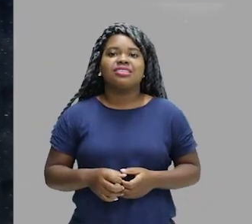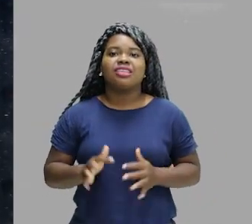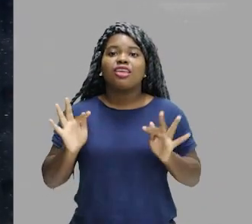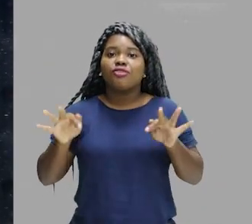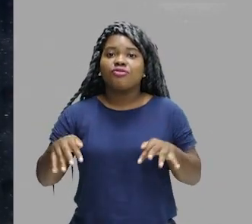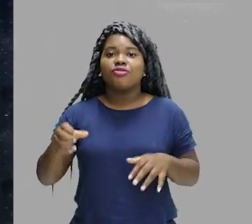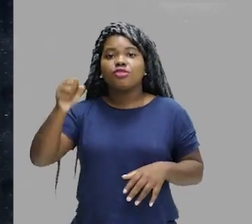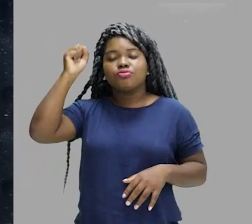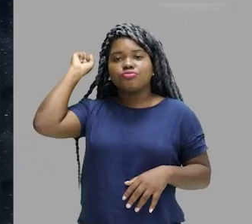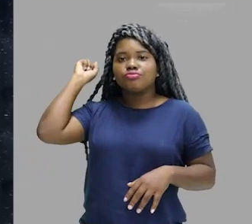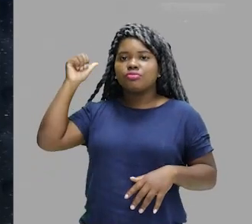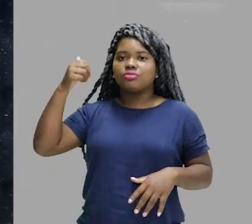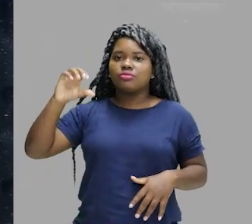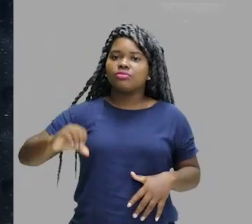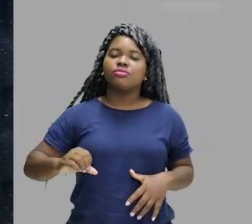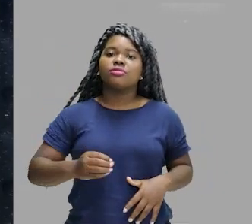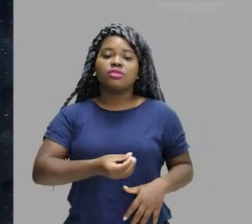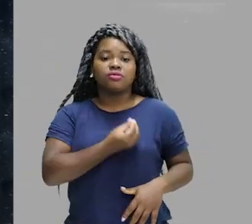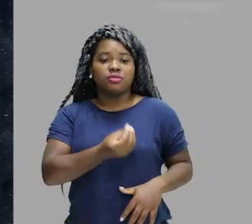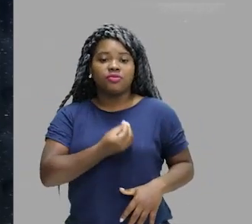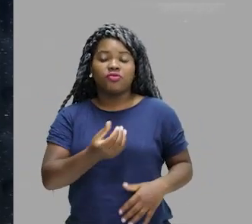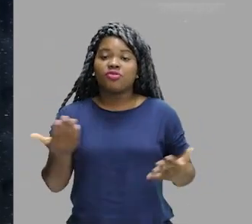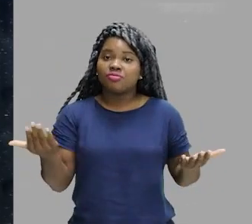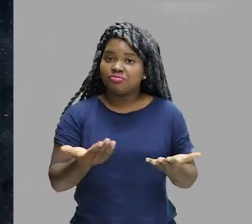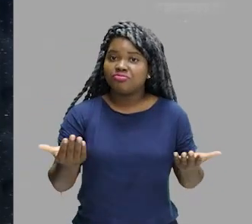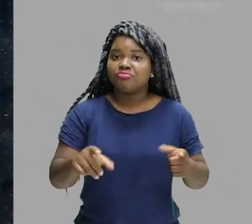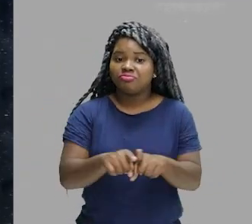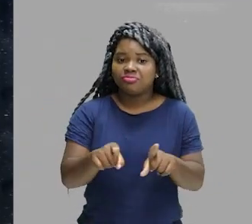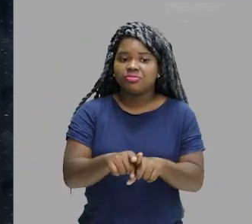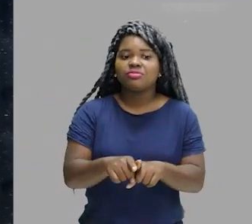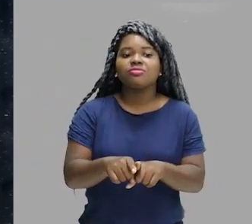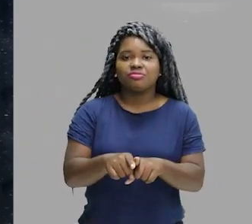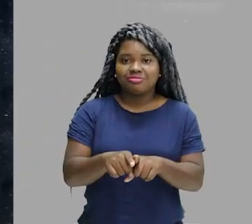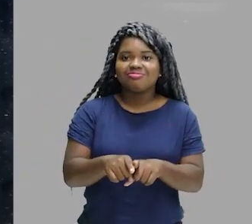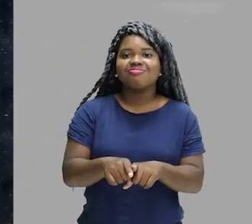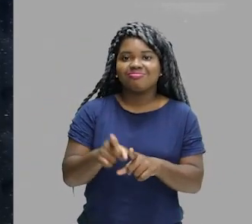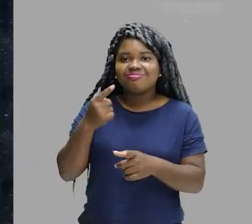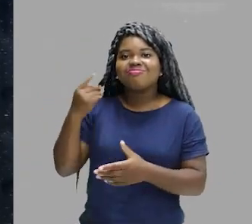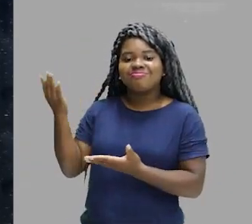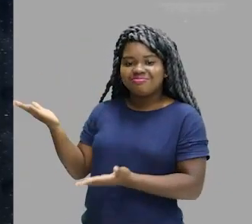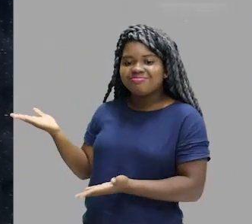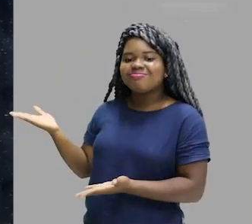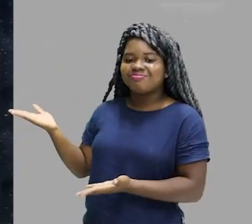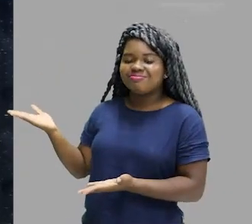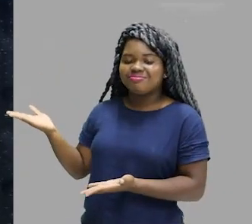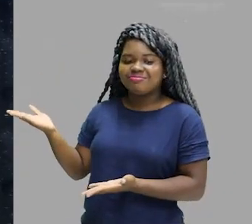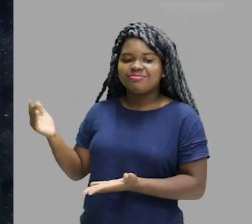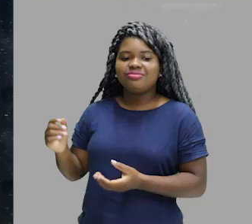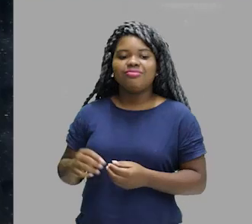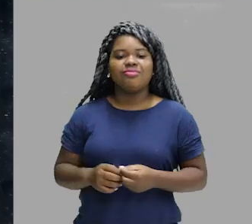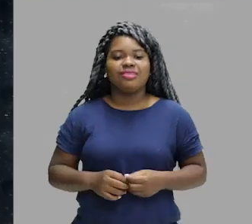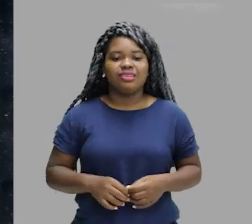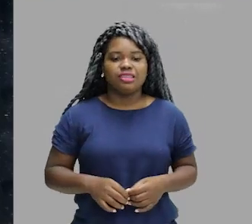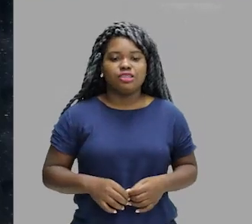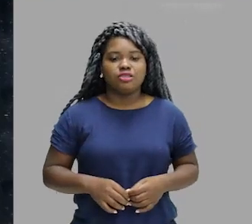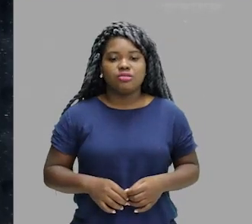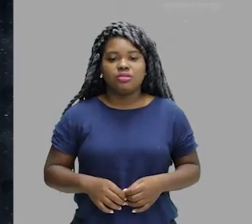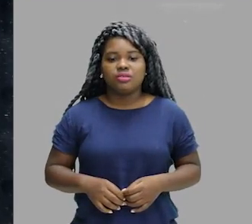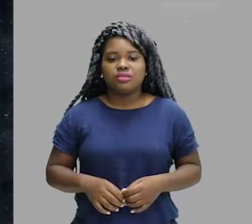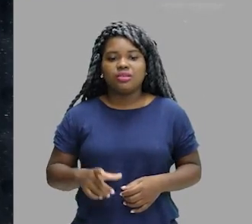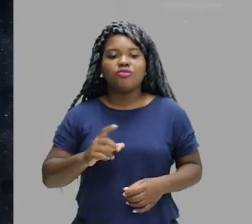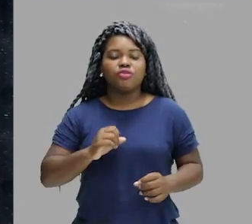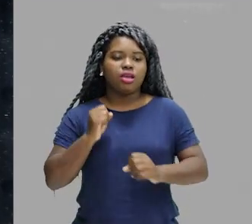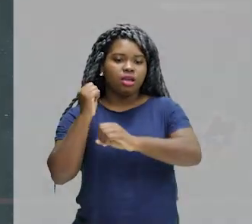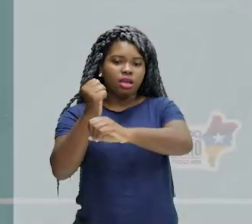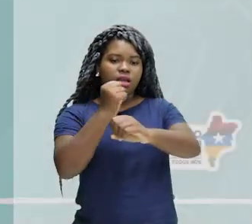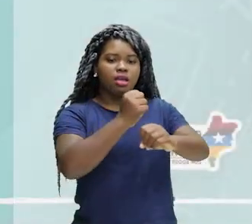que a gente vive hoje. E ele dizia o seguinte: eu obedeço à natureza e tudo e nunca finjo nada. Ele foi considerado o primeiro escultor moderno. Por quê?